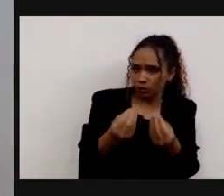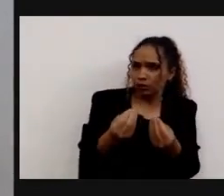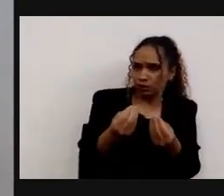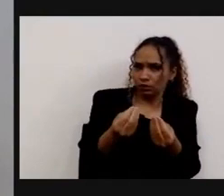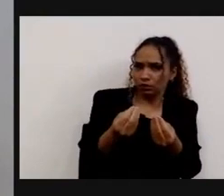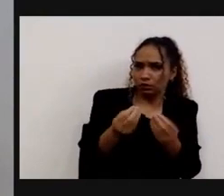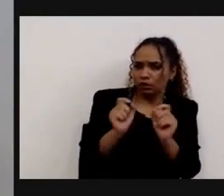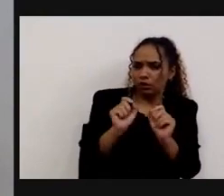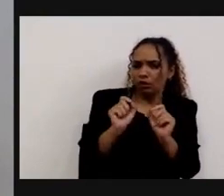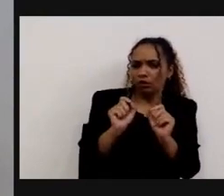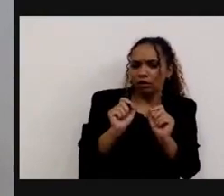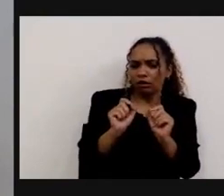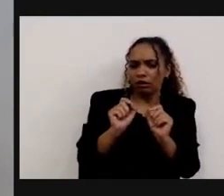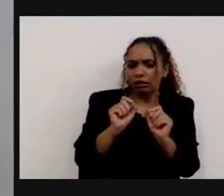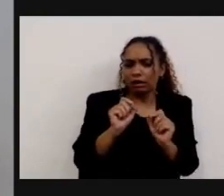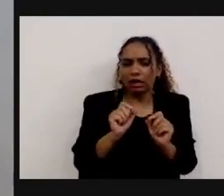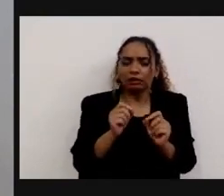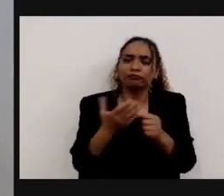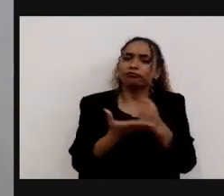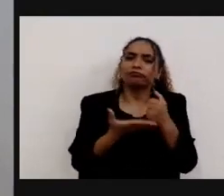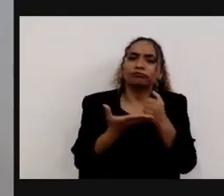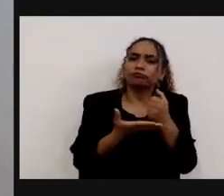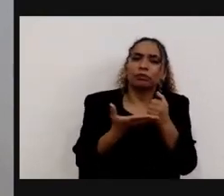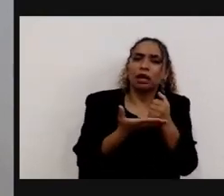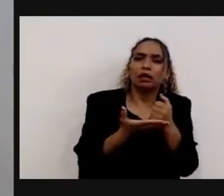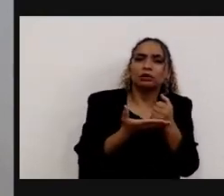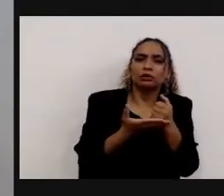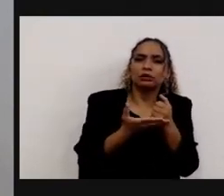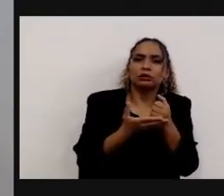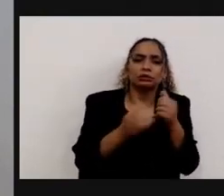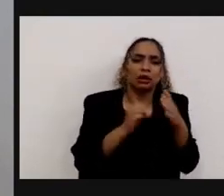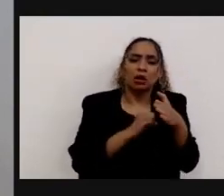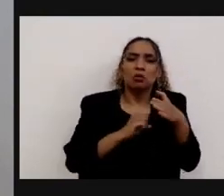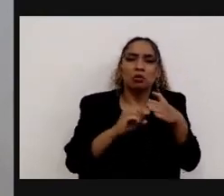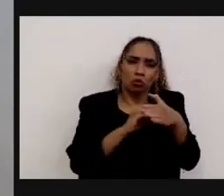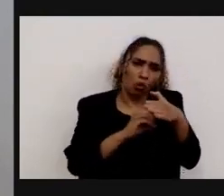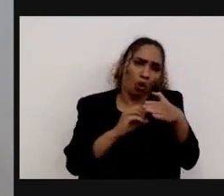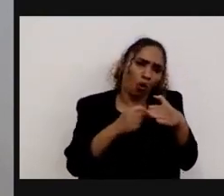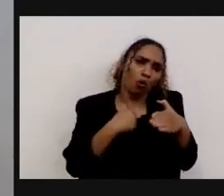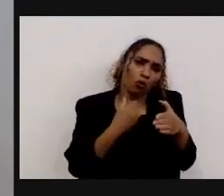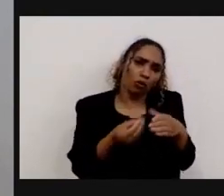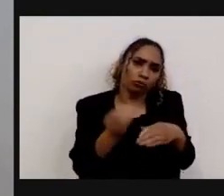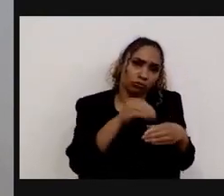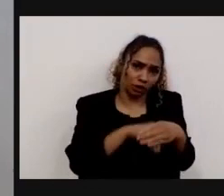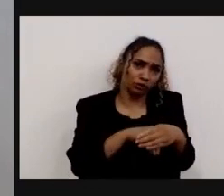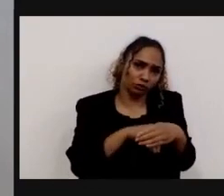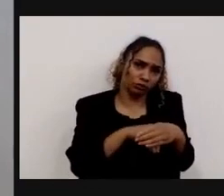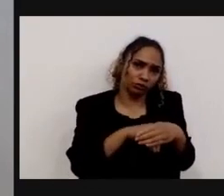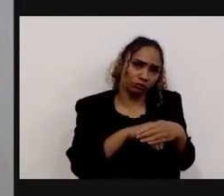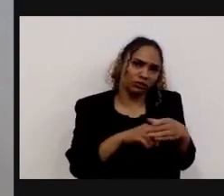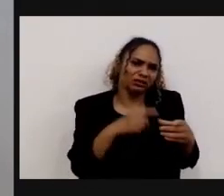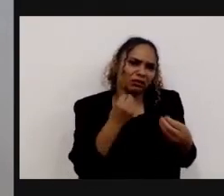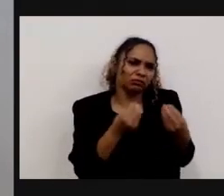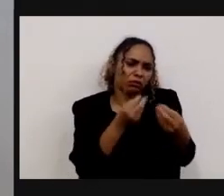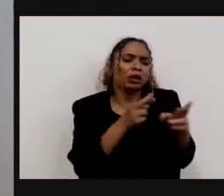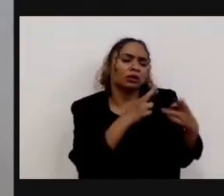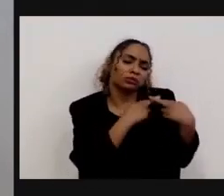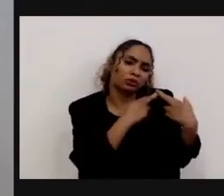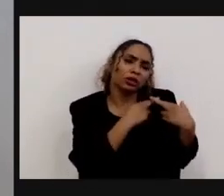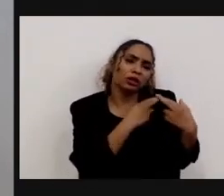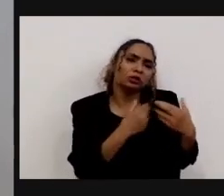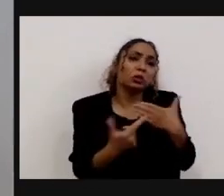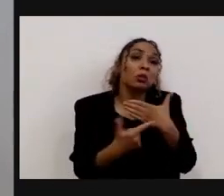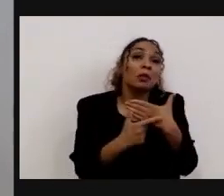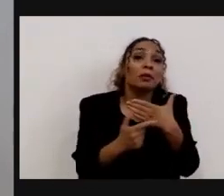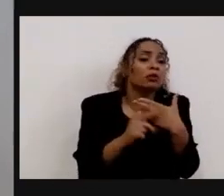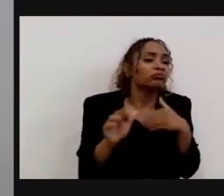do meu setor ou do da organização de eu estou porque cada organização Às vezes tem mais onde ser mamição Qual